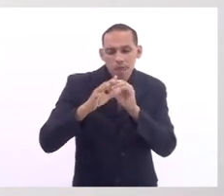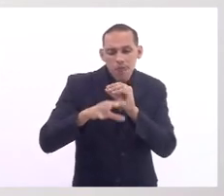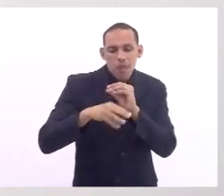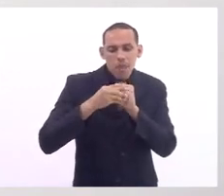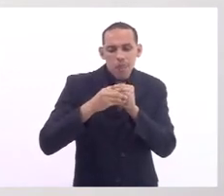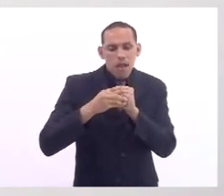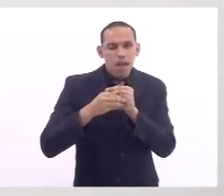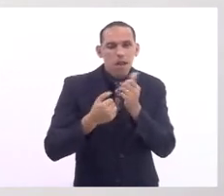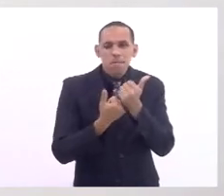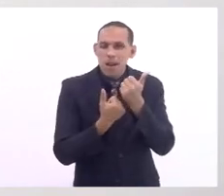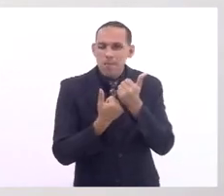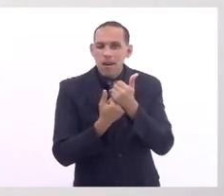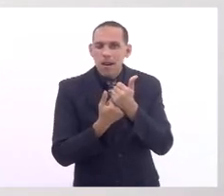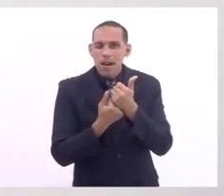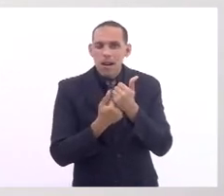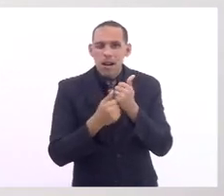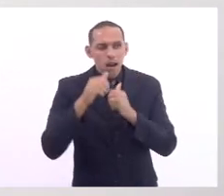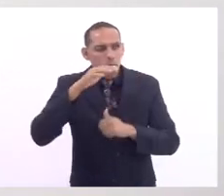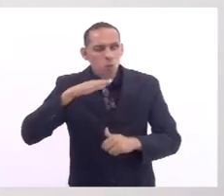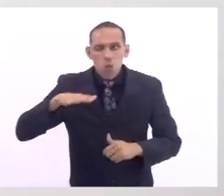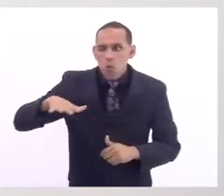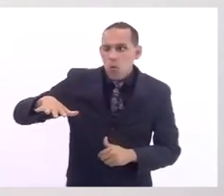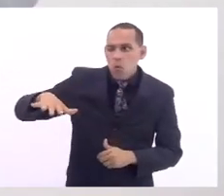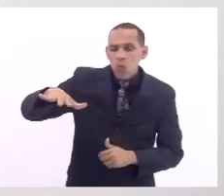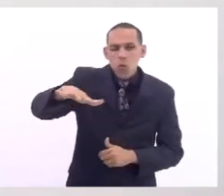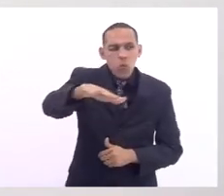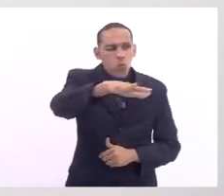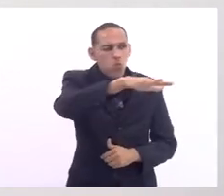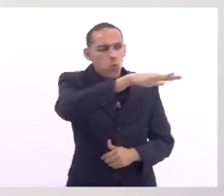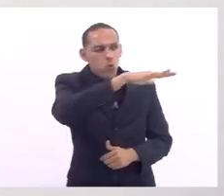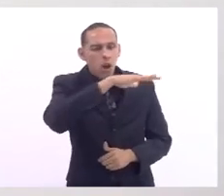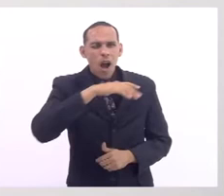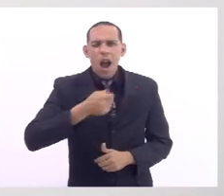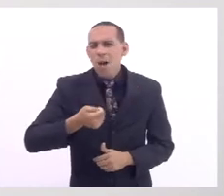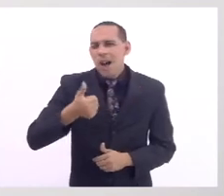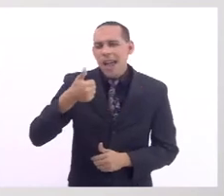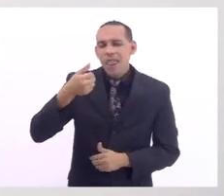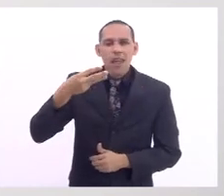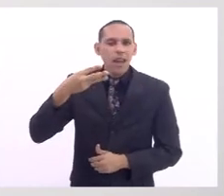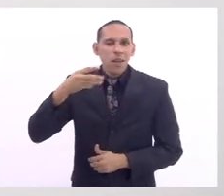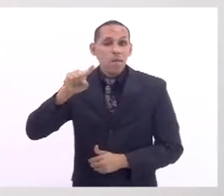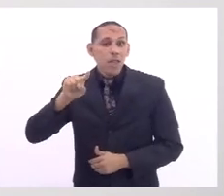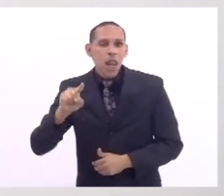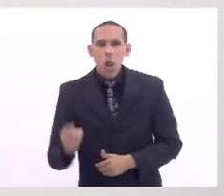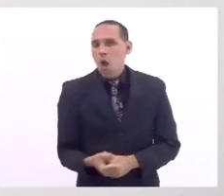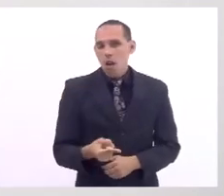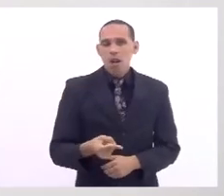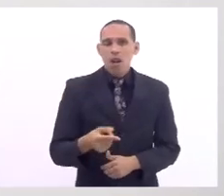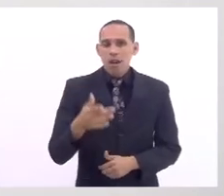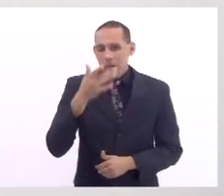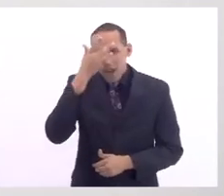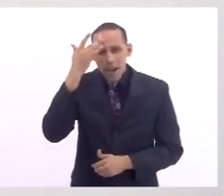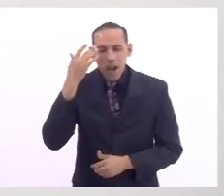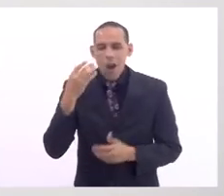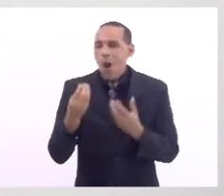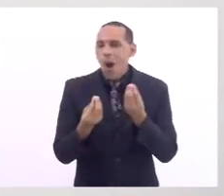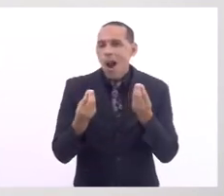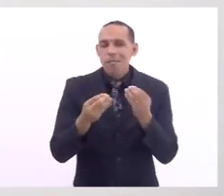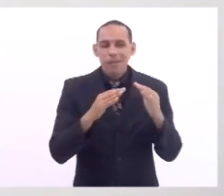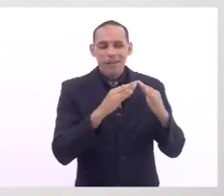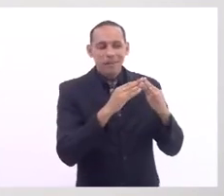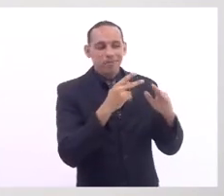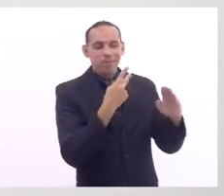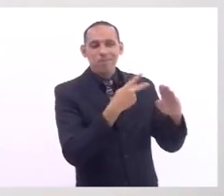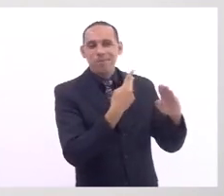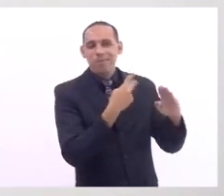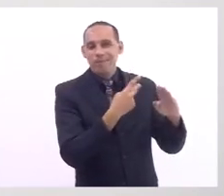contribuições desse território imenso e desse quase 13 milhões de pessoas foi graças a cada Fluminense e combinamos